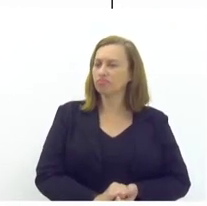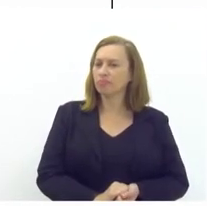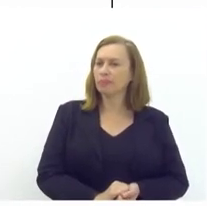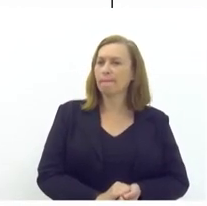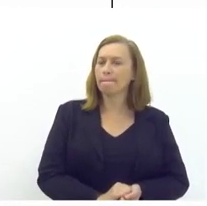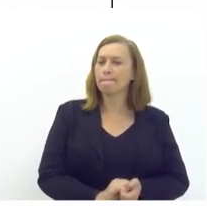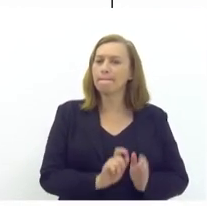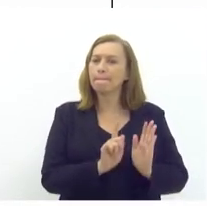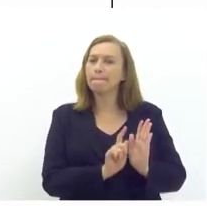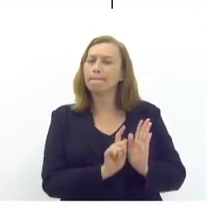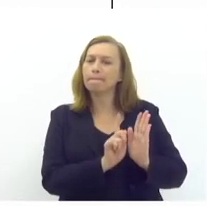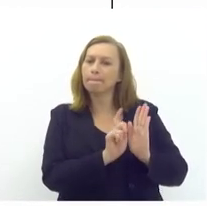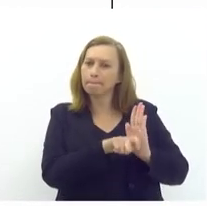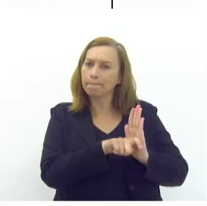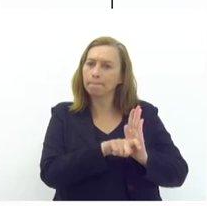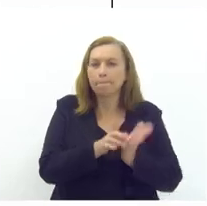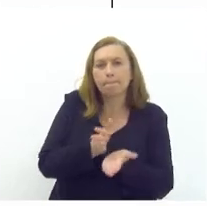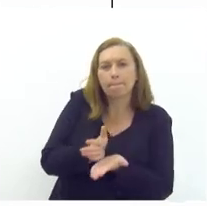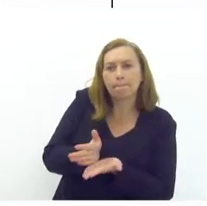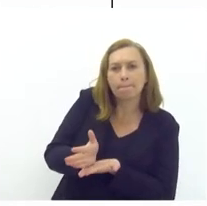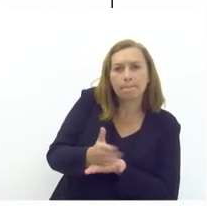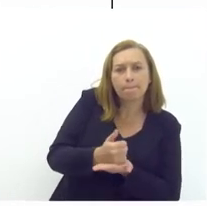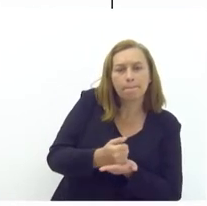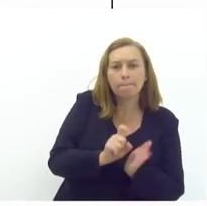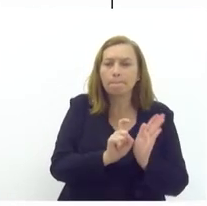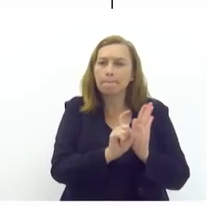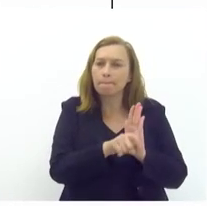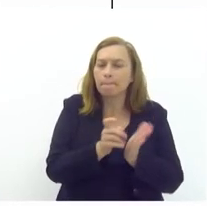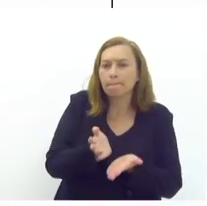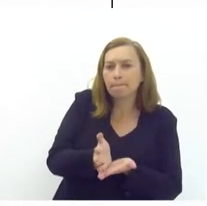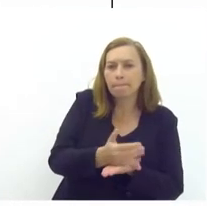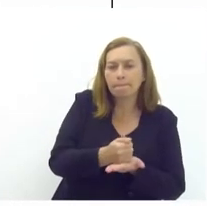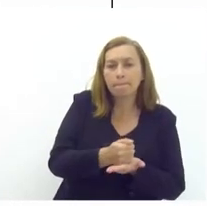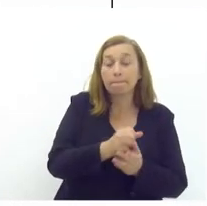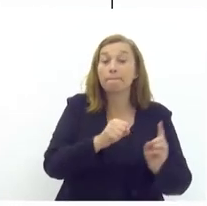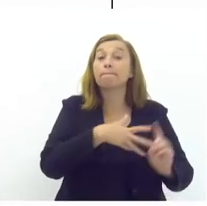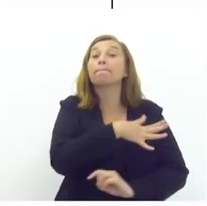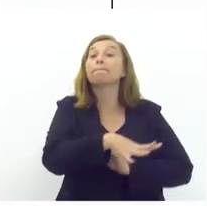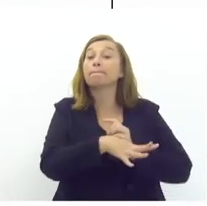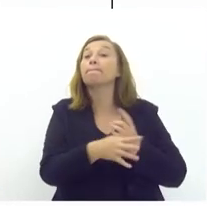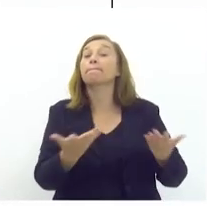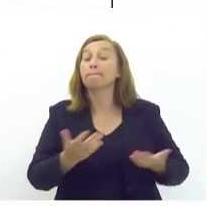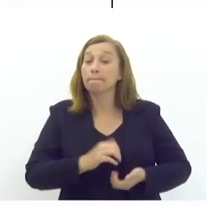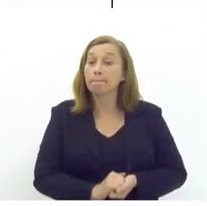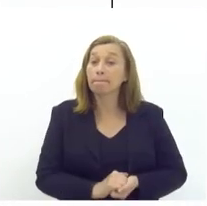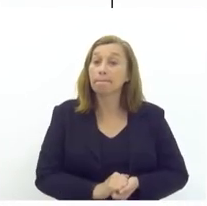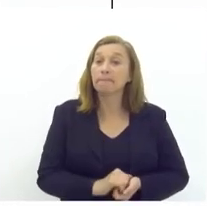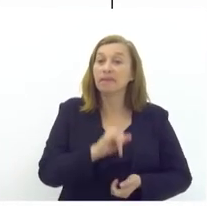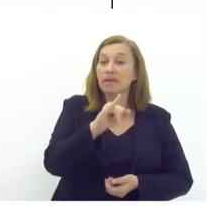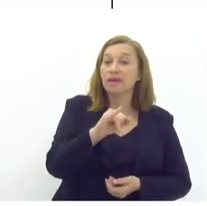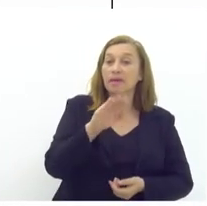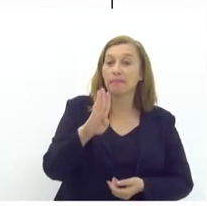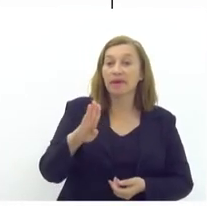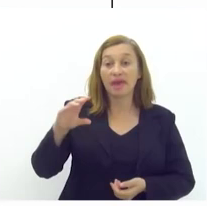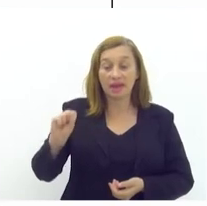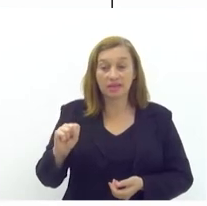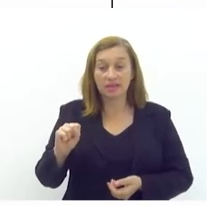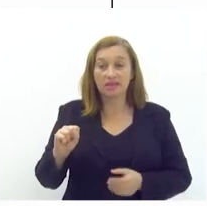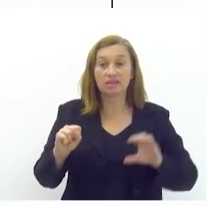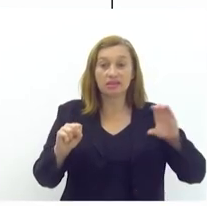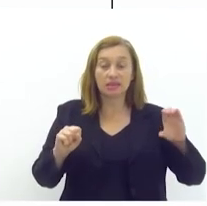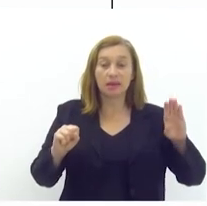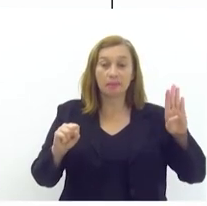tributar o faturamento tributário faturamento dessa sociedade com EBS e o